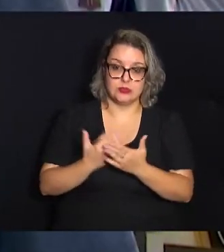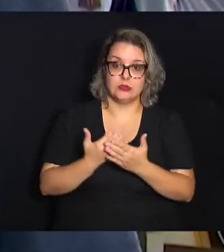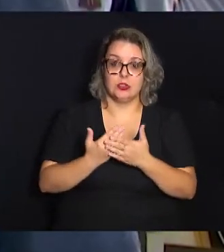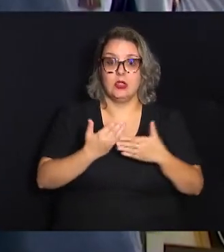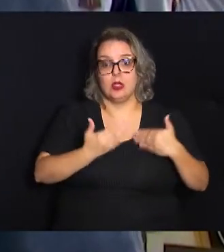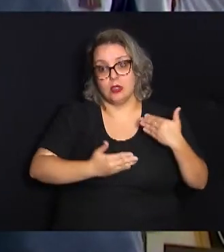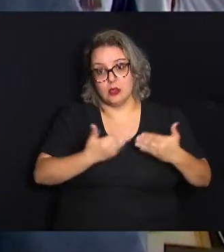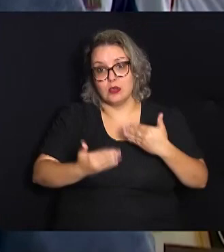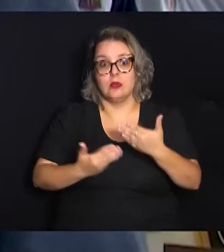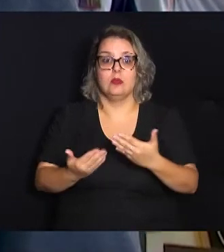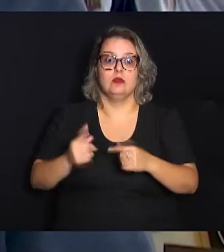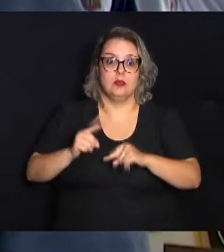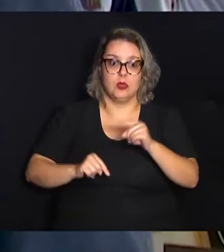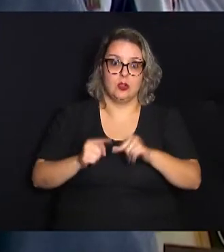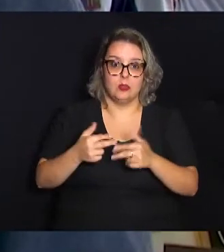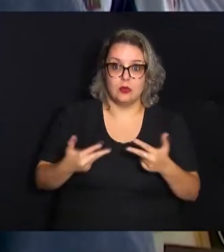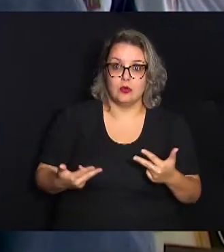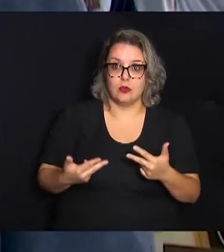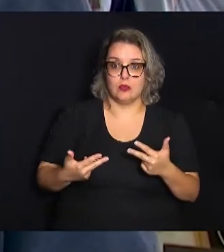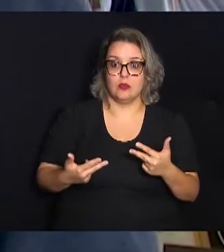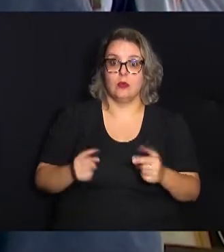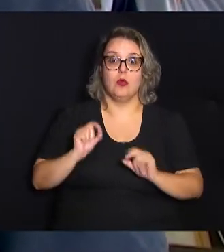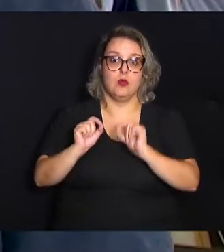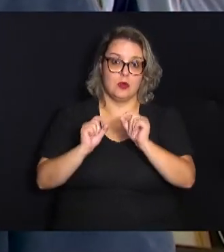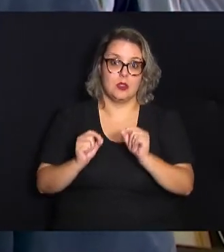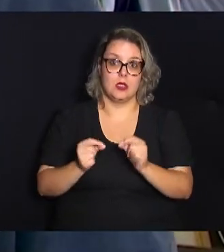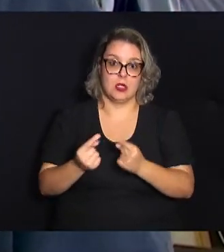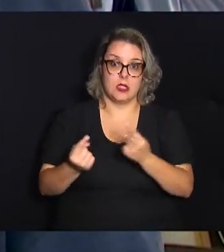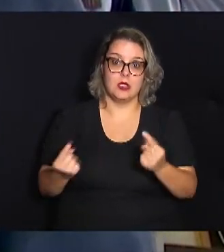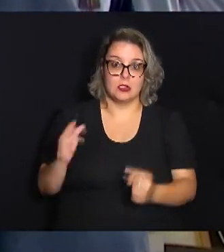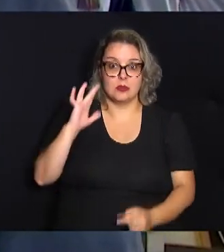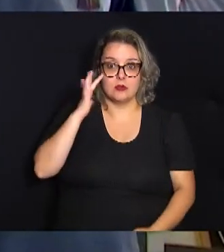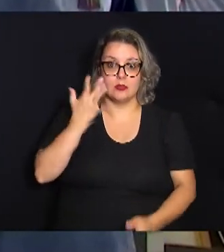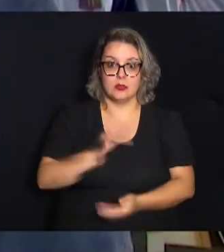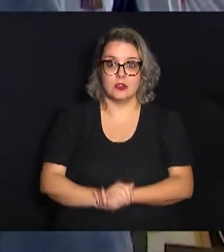os materiais, o que cada um achou individualmente.